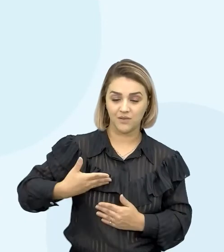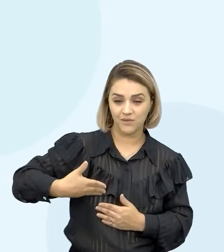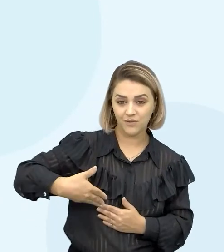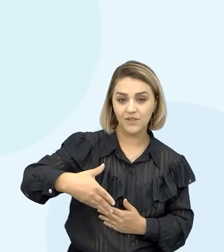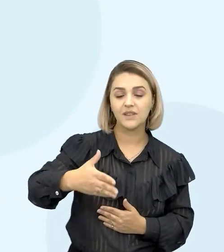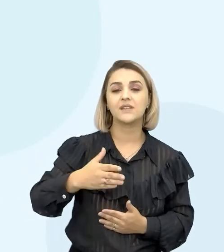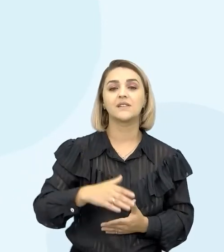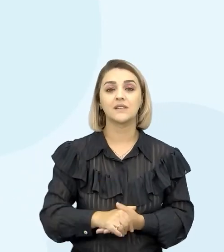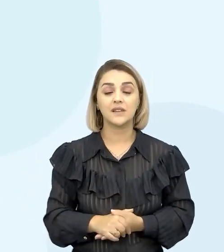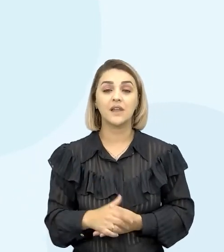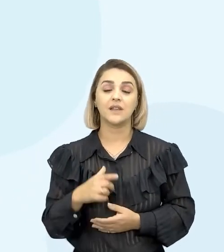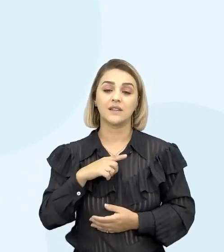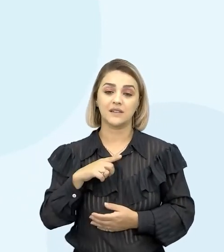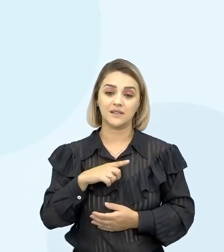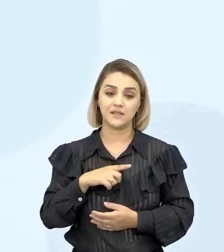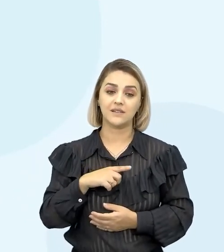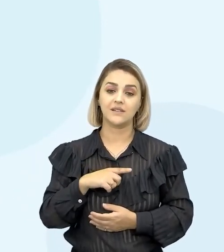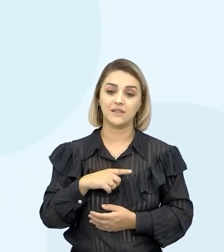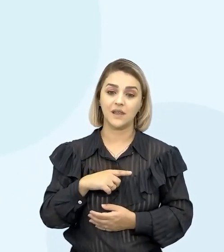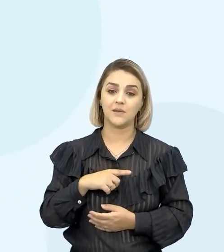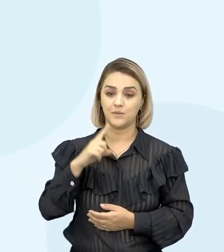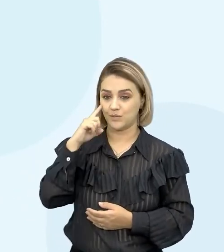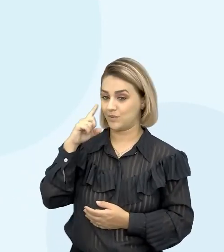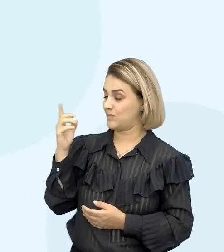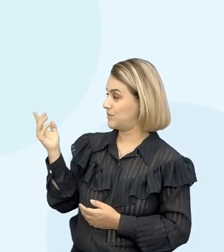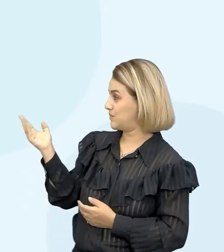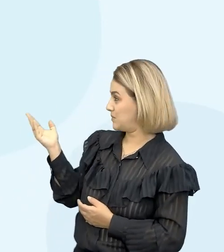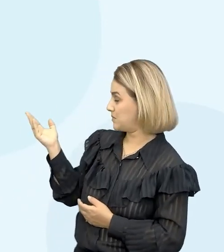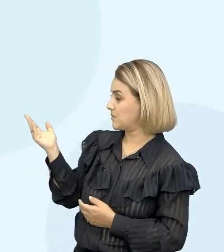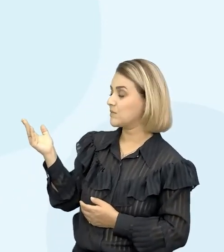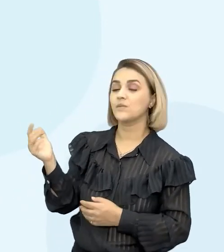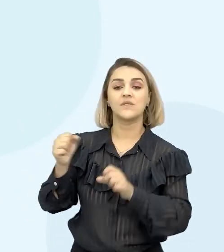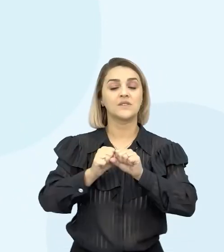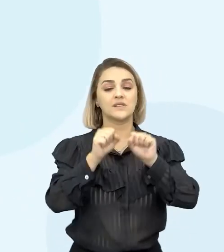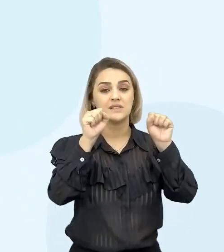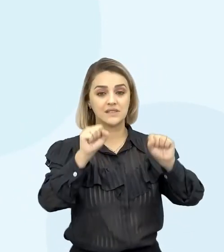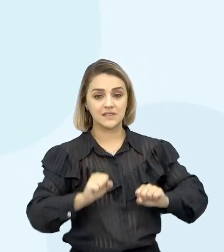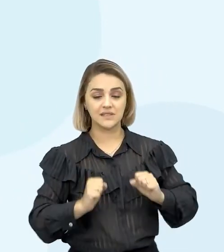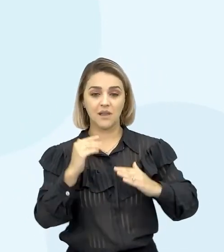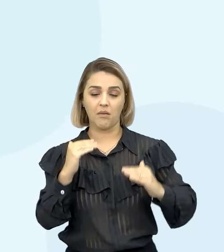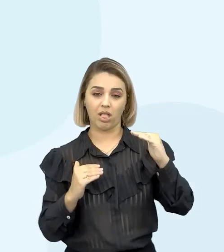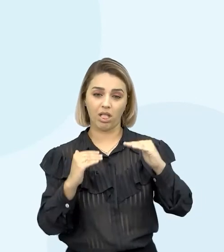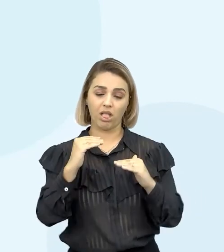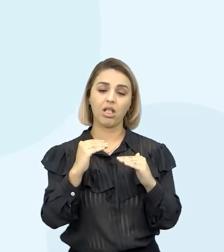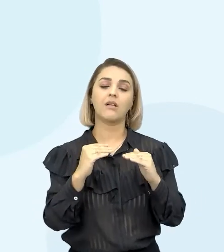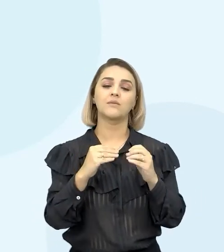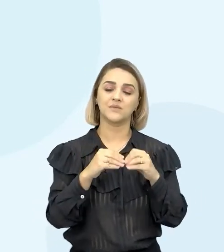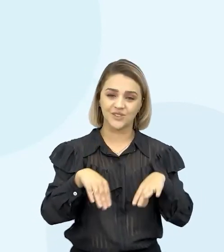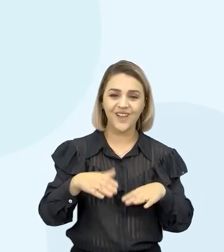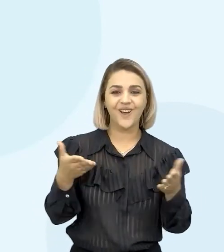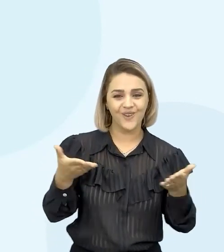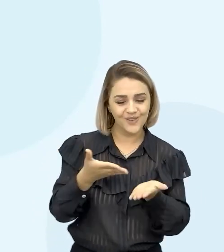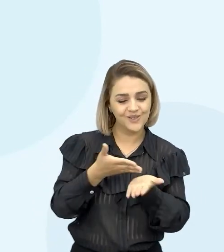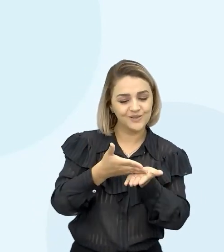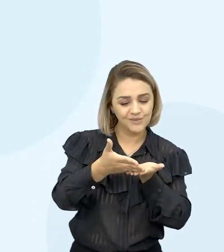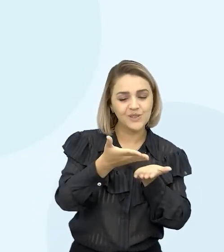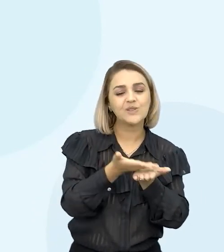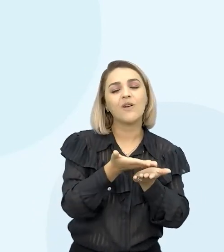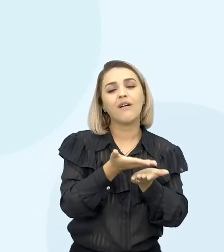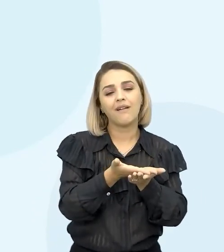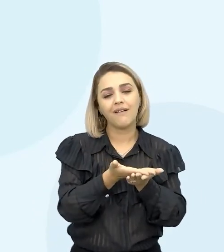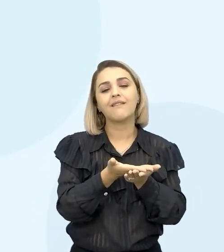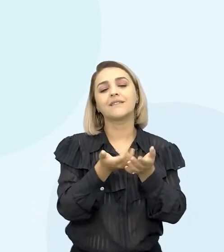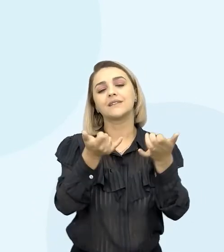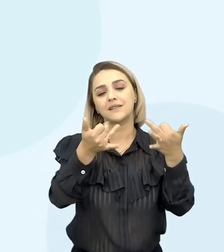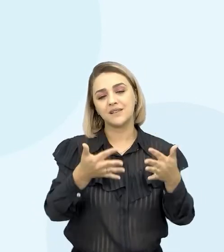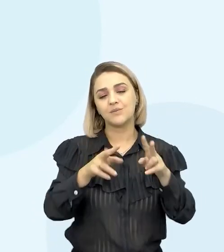aí? Perturbação de um sistema em equilíbrio, que é o que nós iniciamos falando aqui hoje, né? Nós falamos a respeito